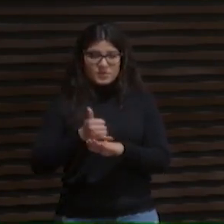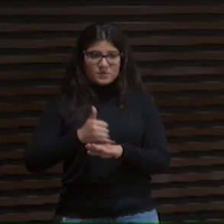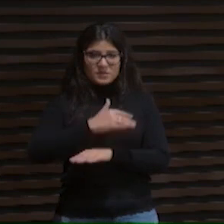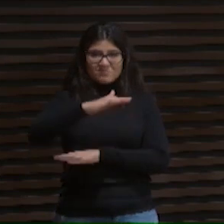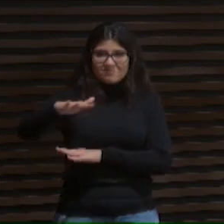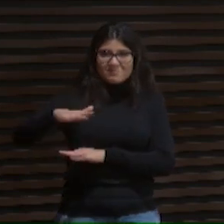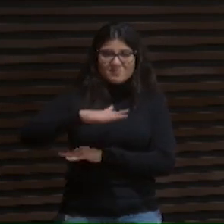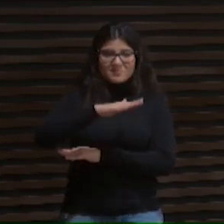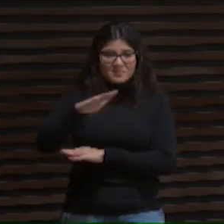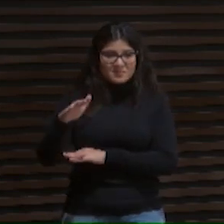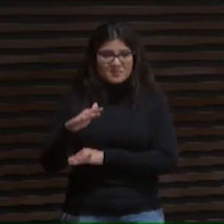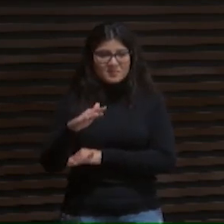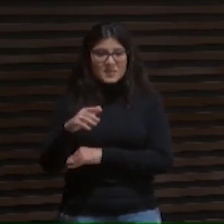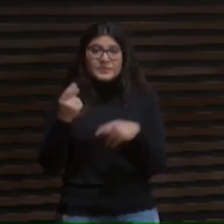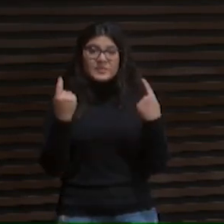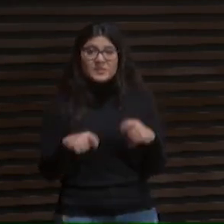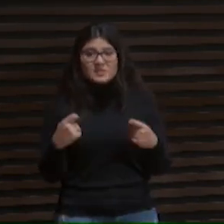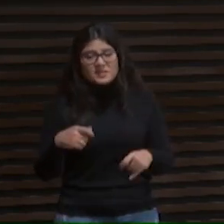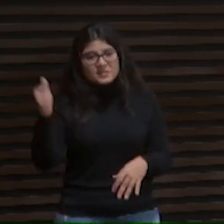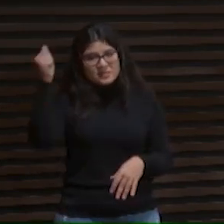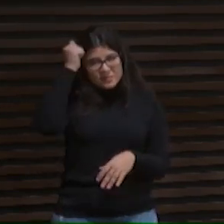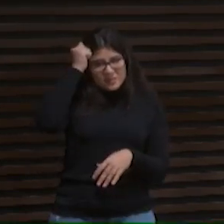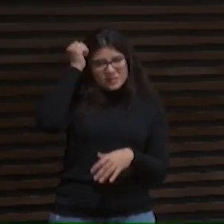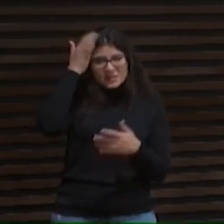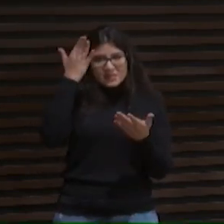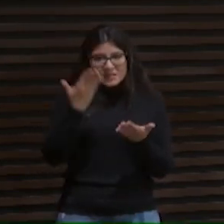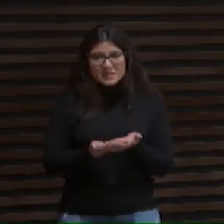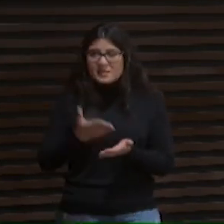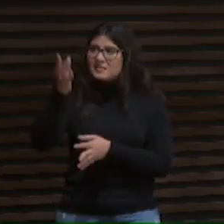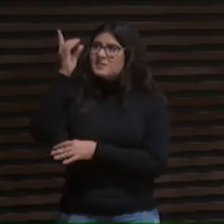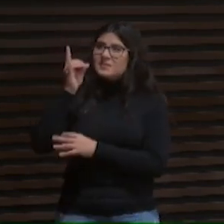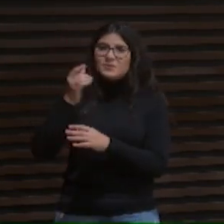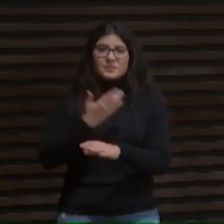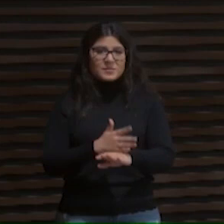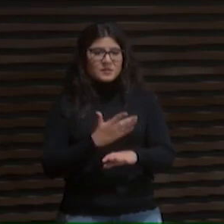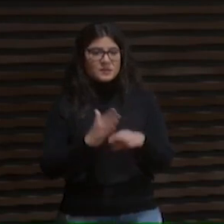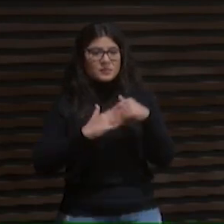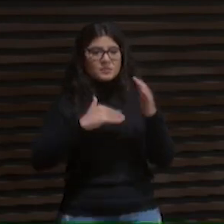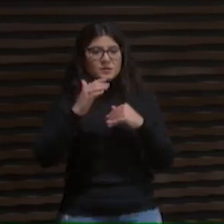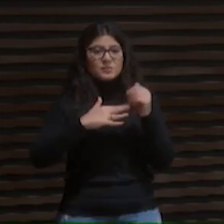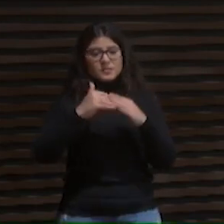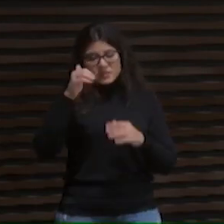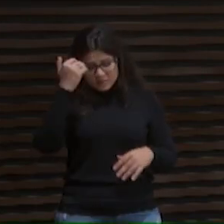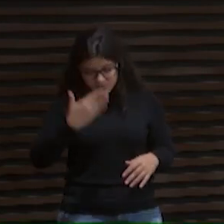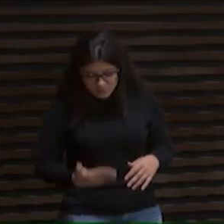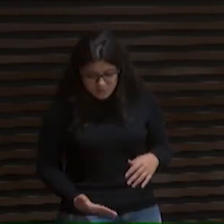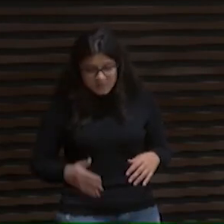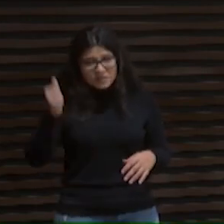gentios, que se arrependessem e se convertessem a Deus, praticando obras dignas